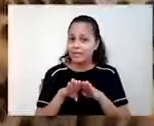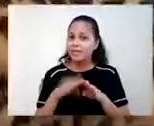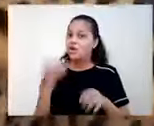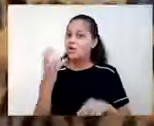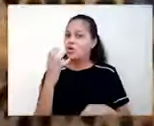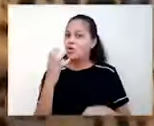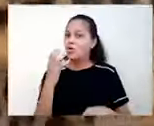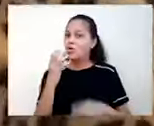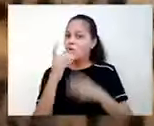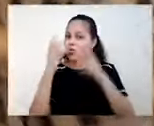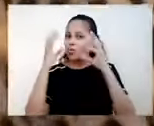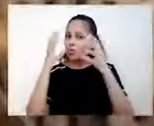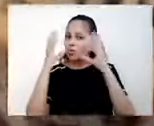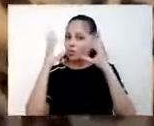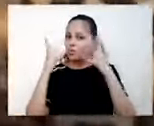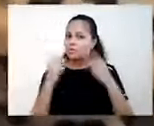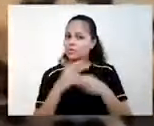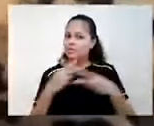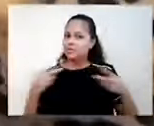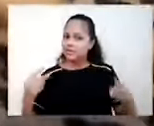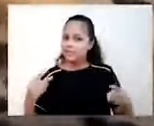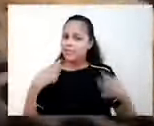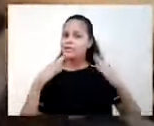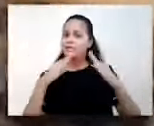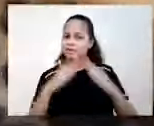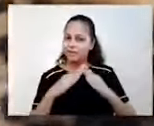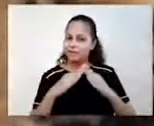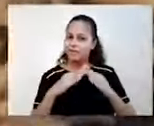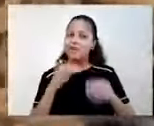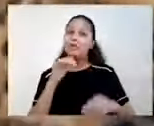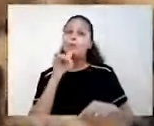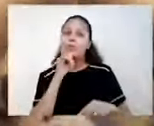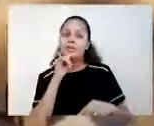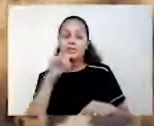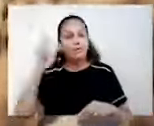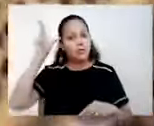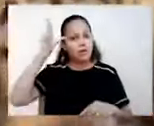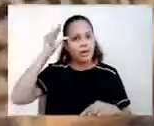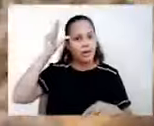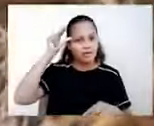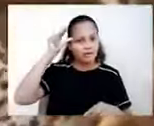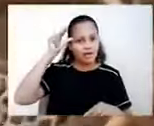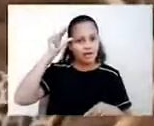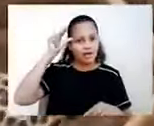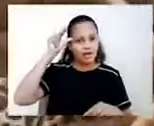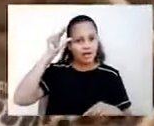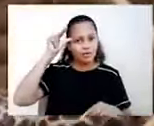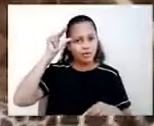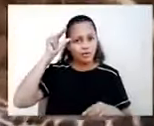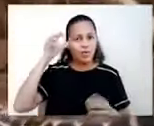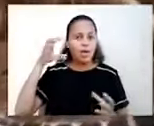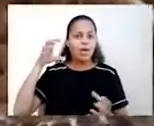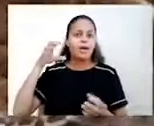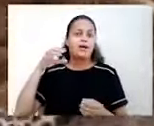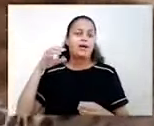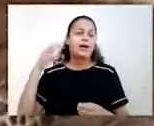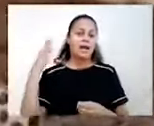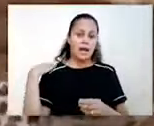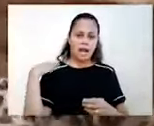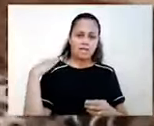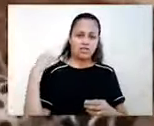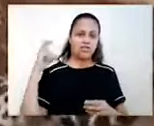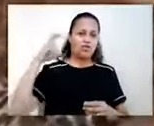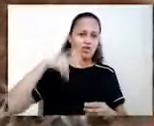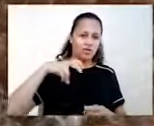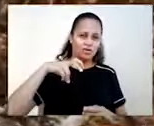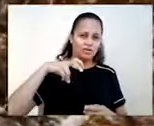atacar animais domésticos. Segundo relatos, quando caçam cavalos, a onça pode pular nas costas do animal,